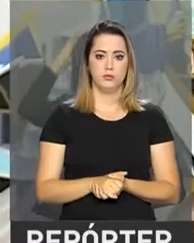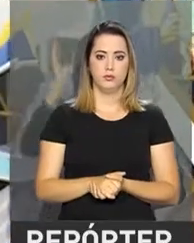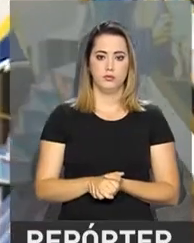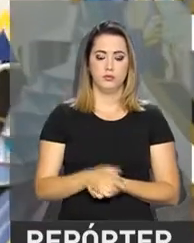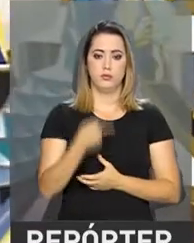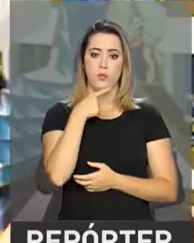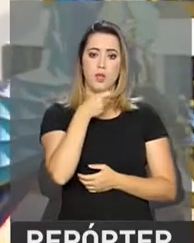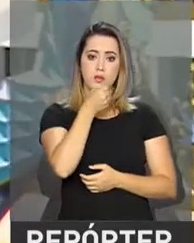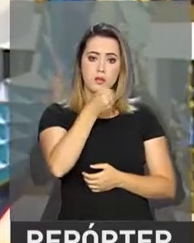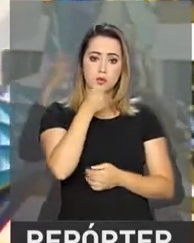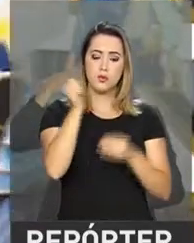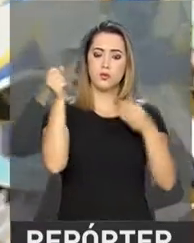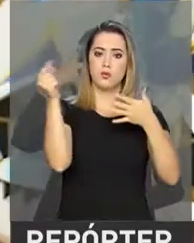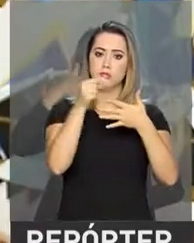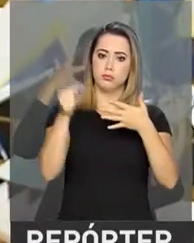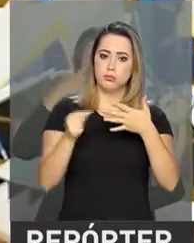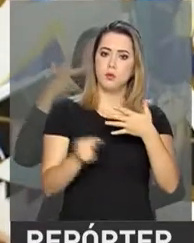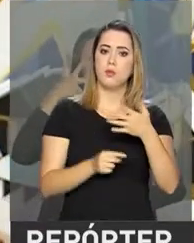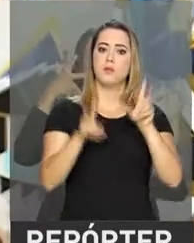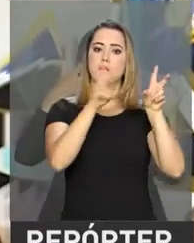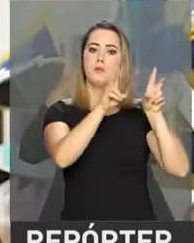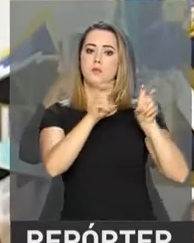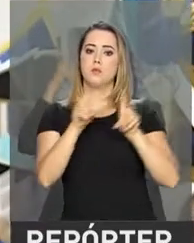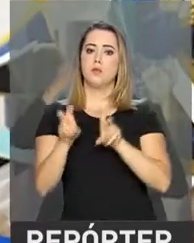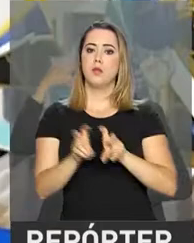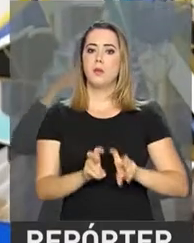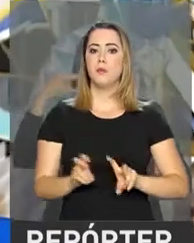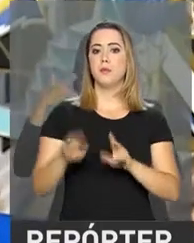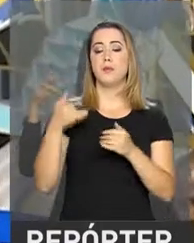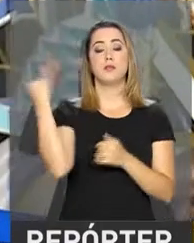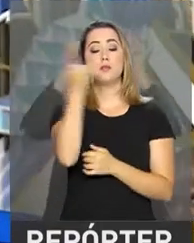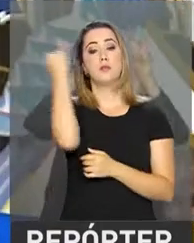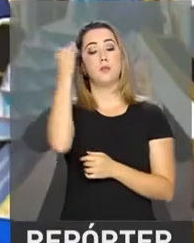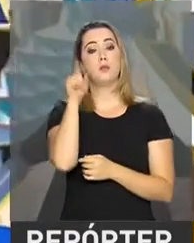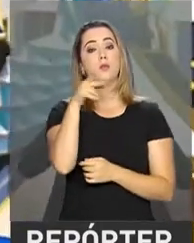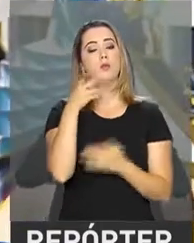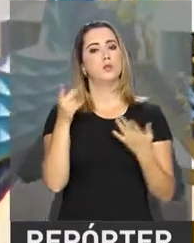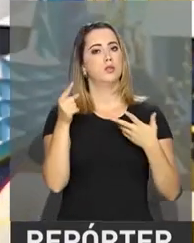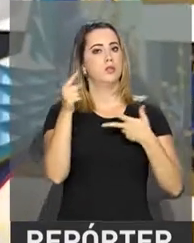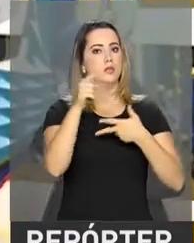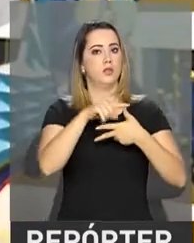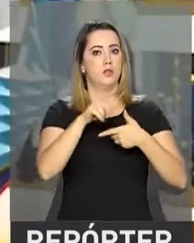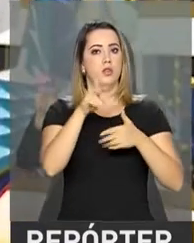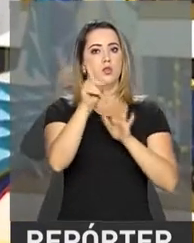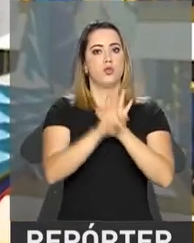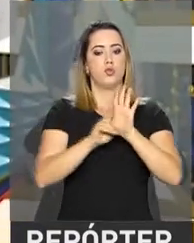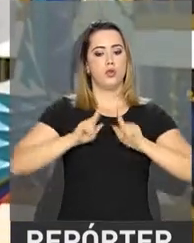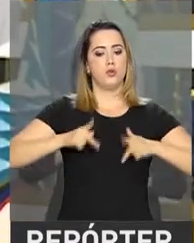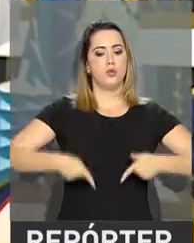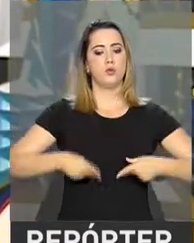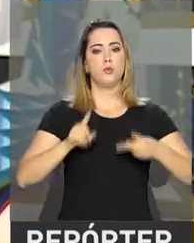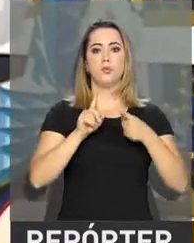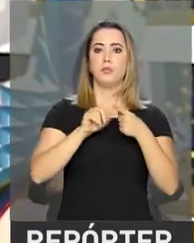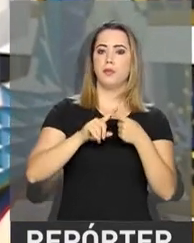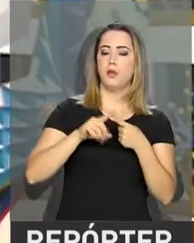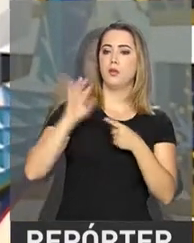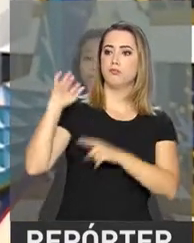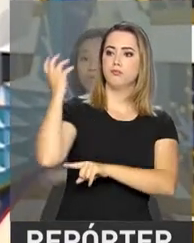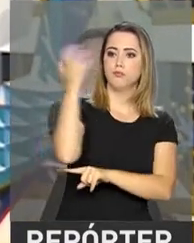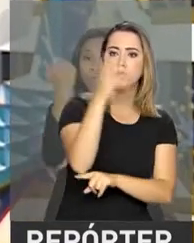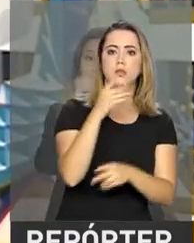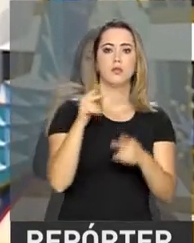nesse discurso ele destacou alguns temas centrais para a agenda internacional entre eles direitos humanos meio ambiente e desenvolvimento